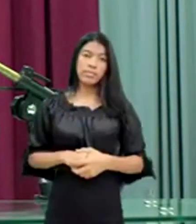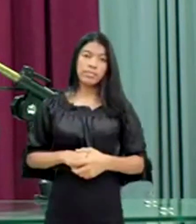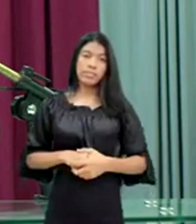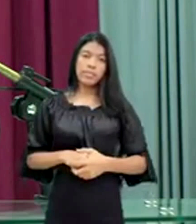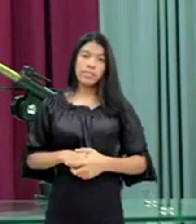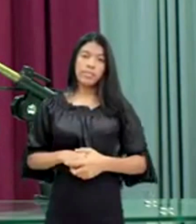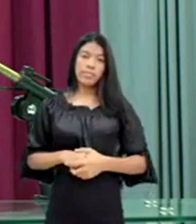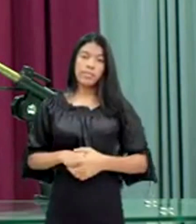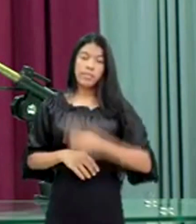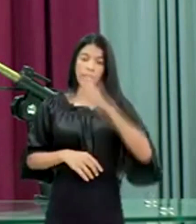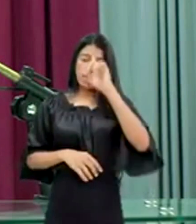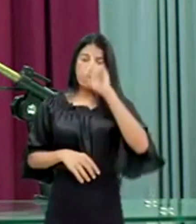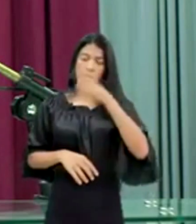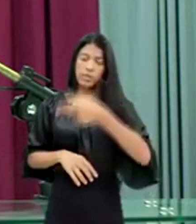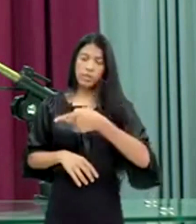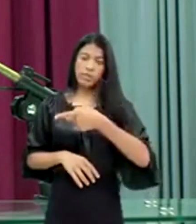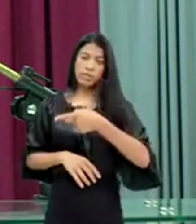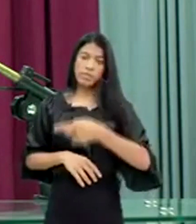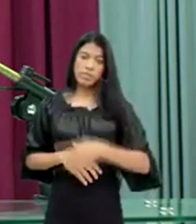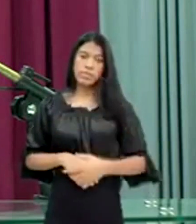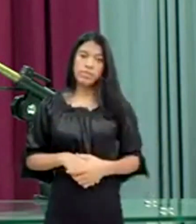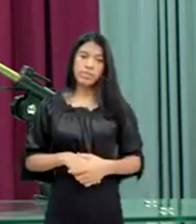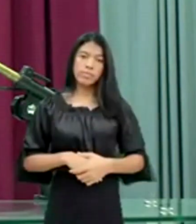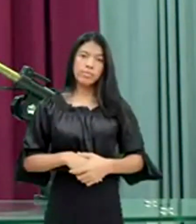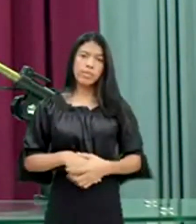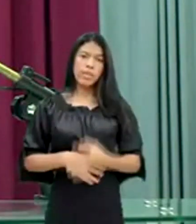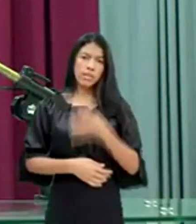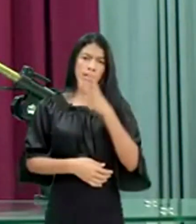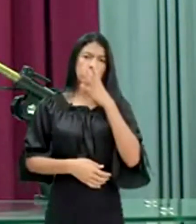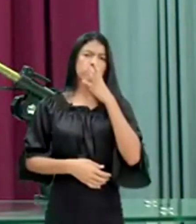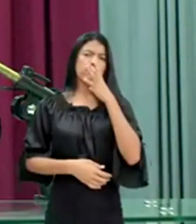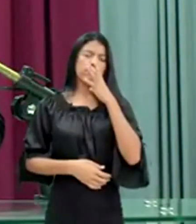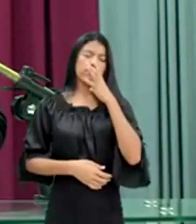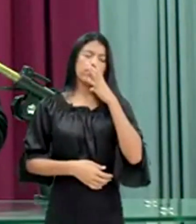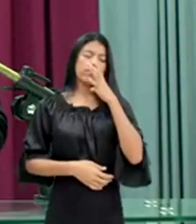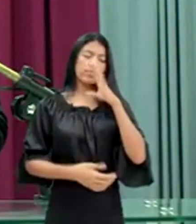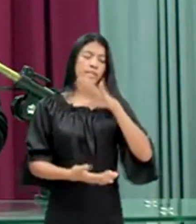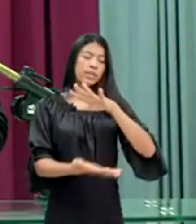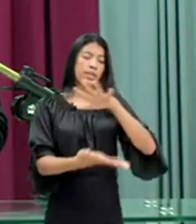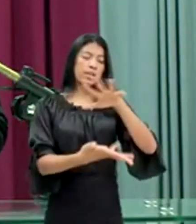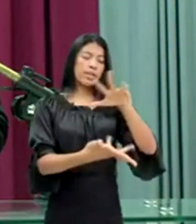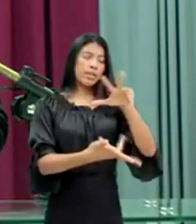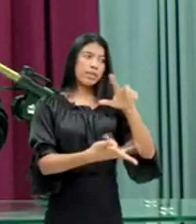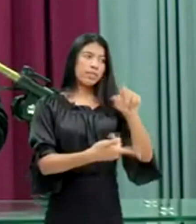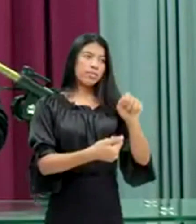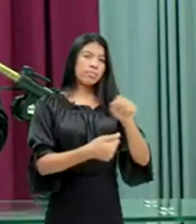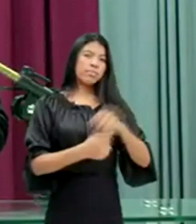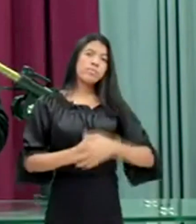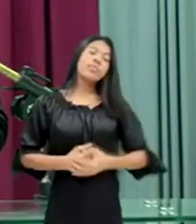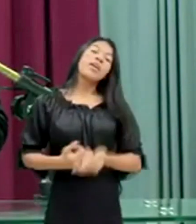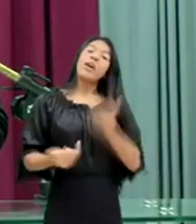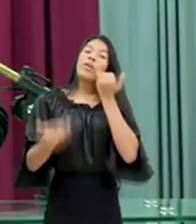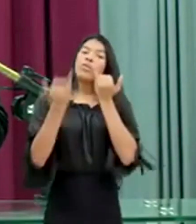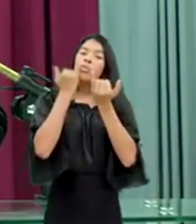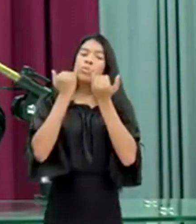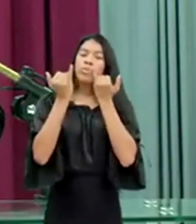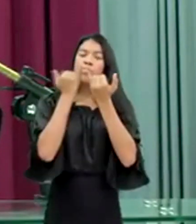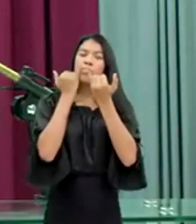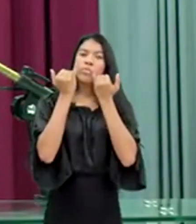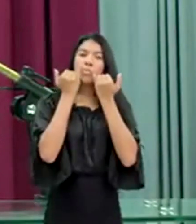enviados para ver a terra, para trazer notícias ao